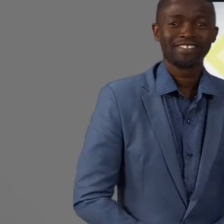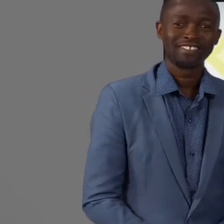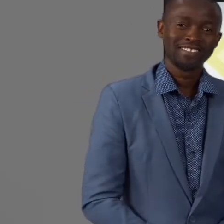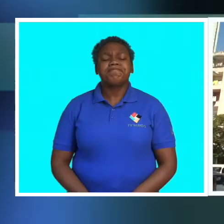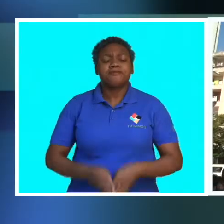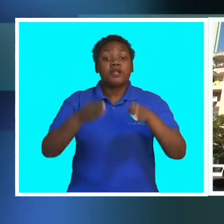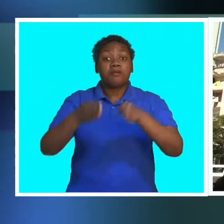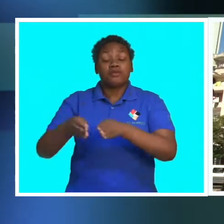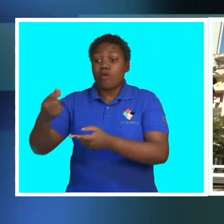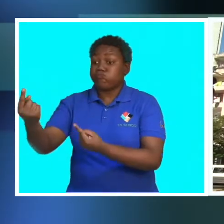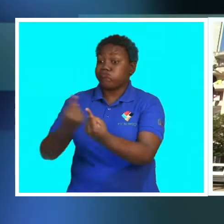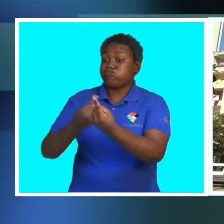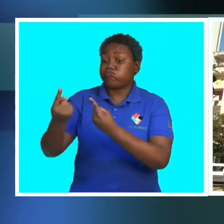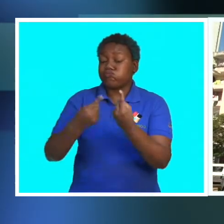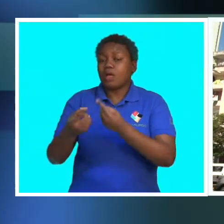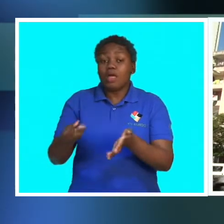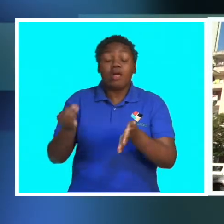motivações.